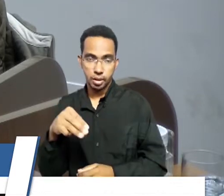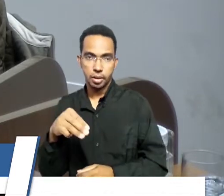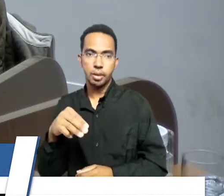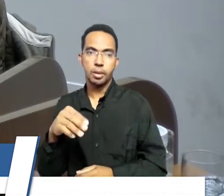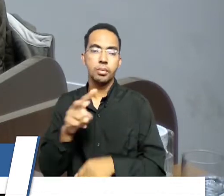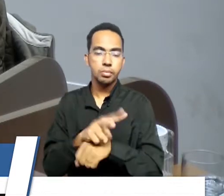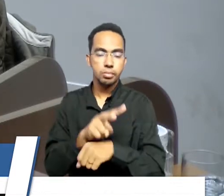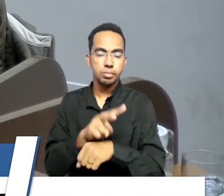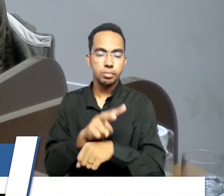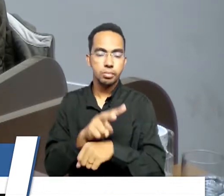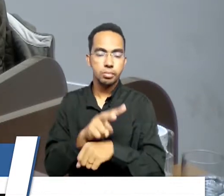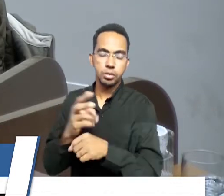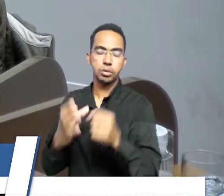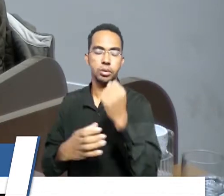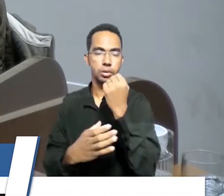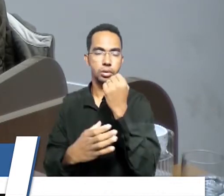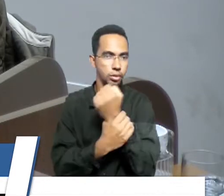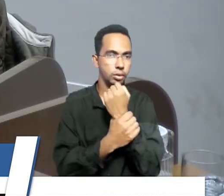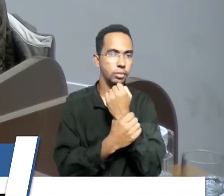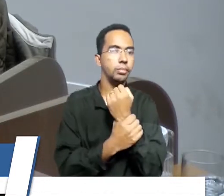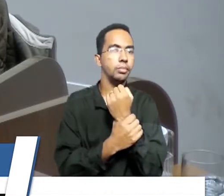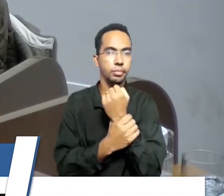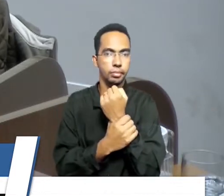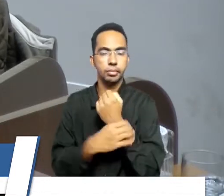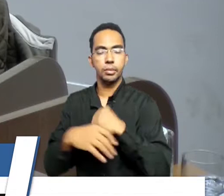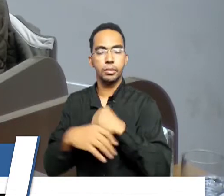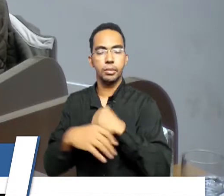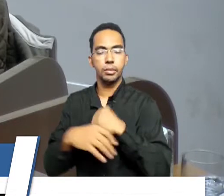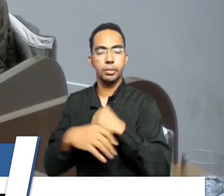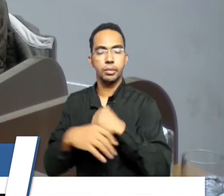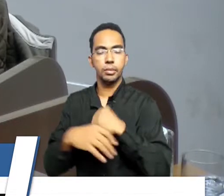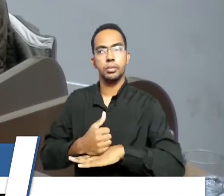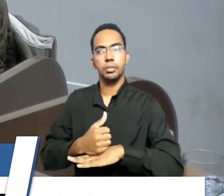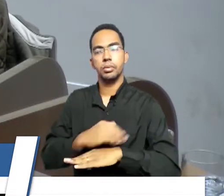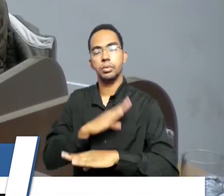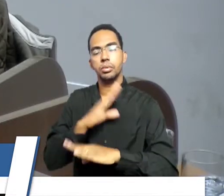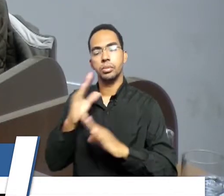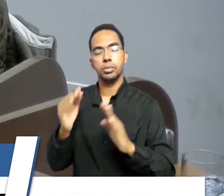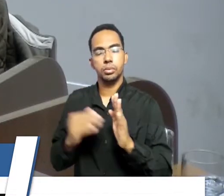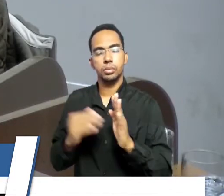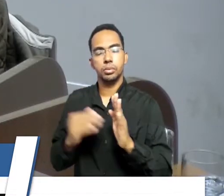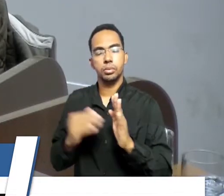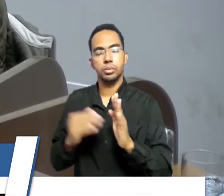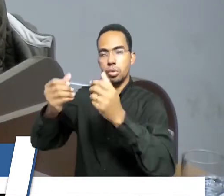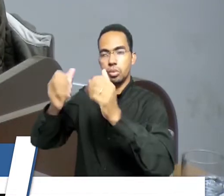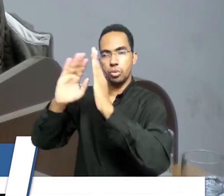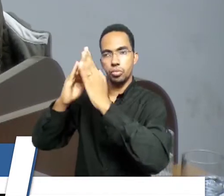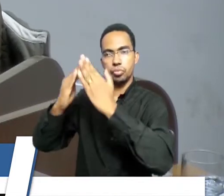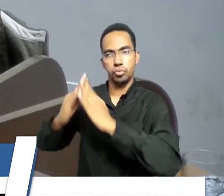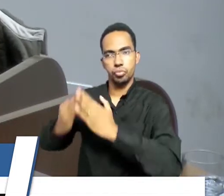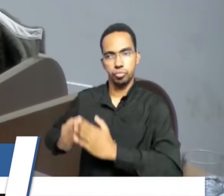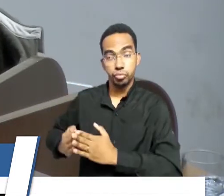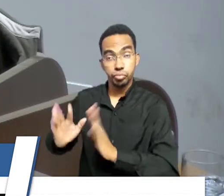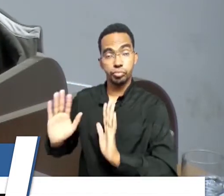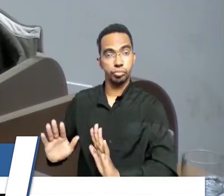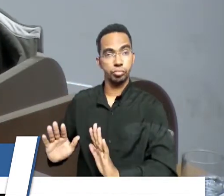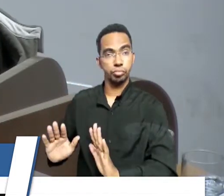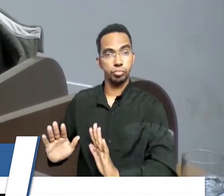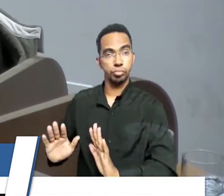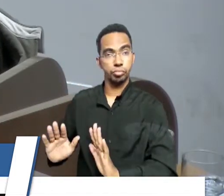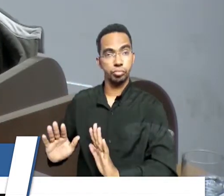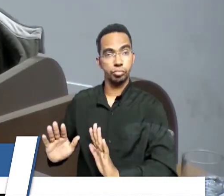segurança, que Franca está sendo totalmente depredada. Os próprios públicos estão sendo